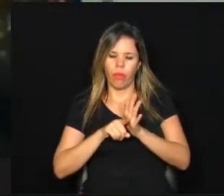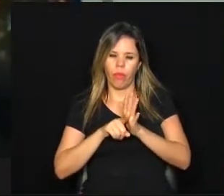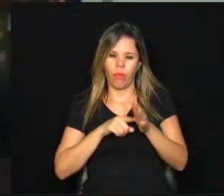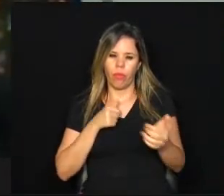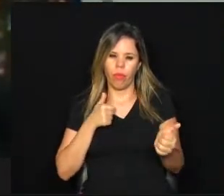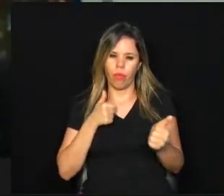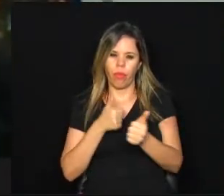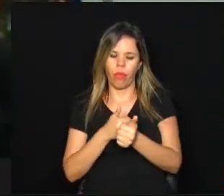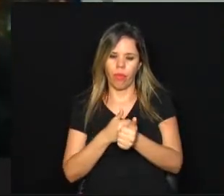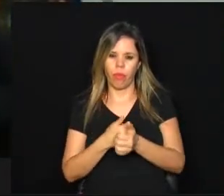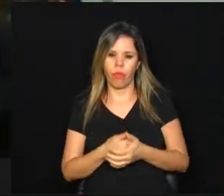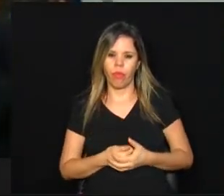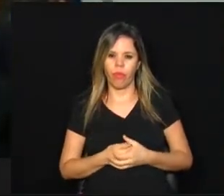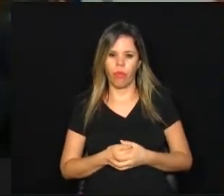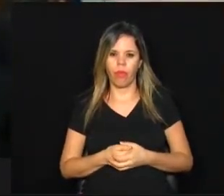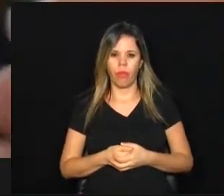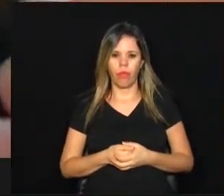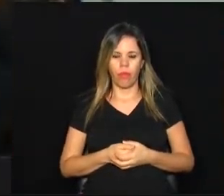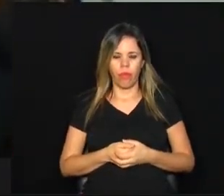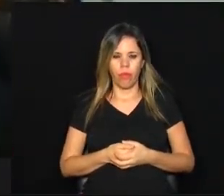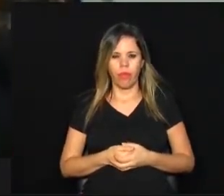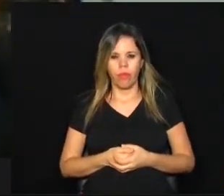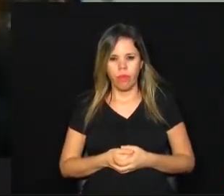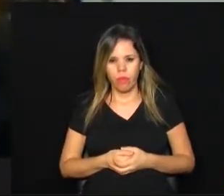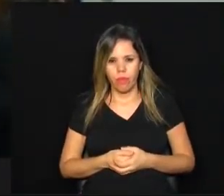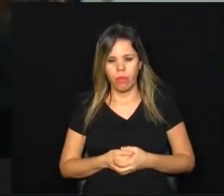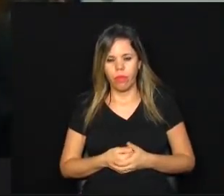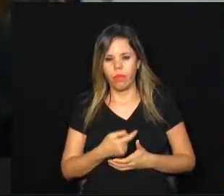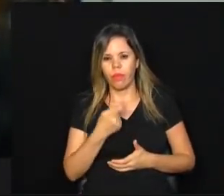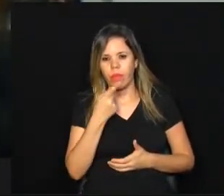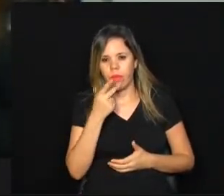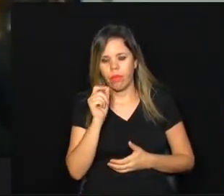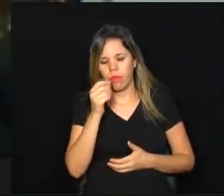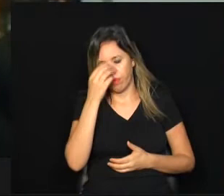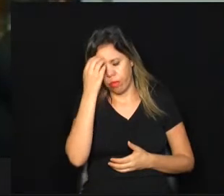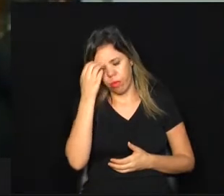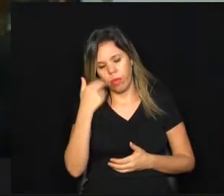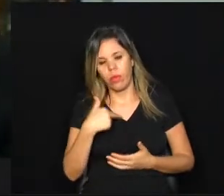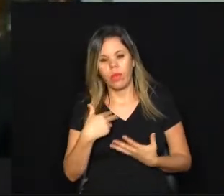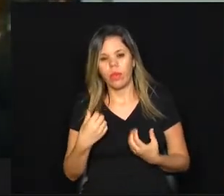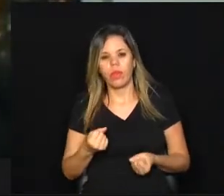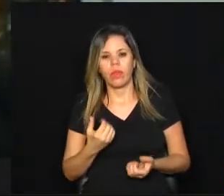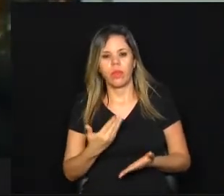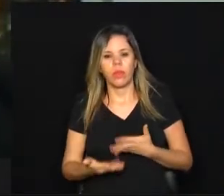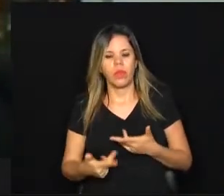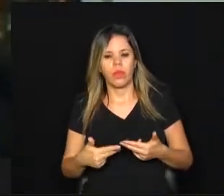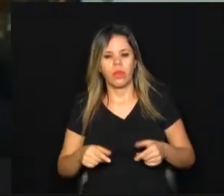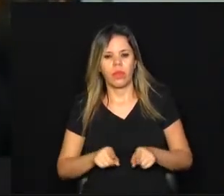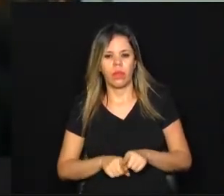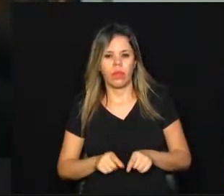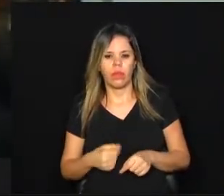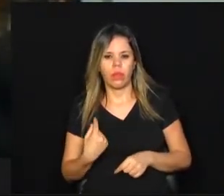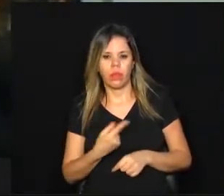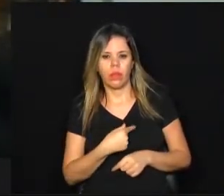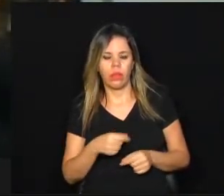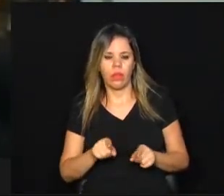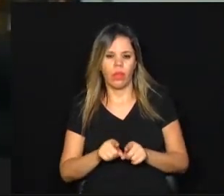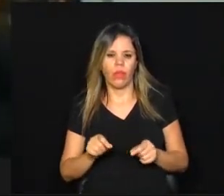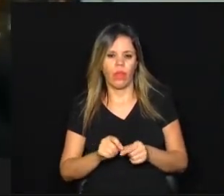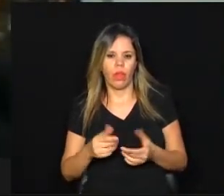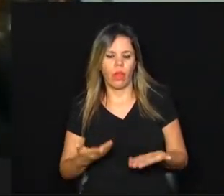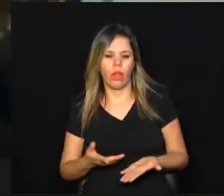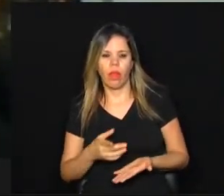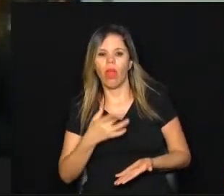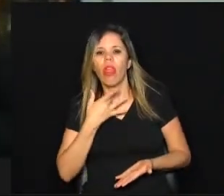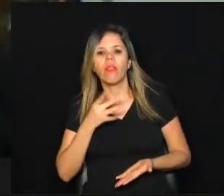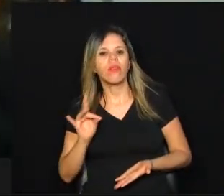próxima disso. Então, eu diria o seguinte, é inadmissível uma perda tão grande e nós só não passamos sede porque